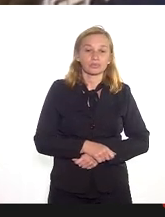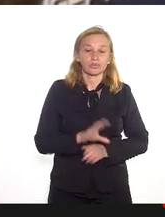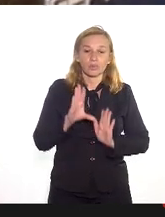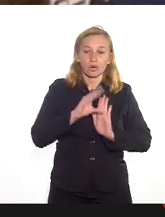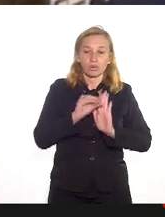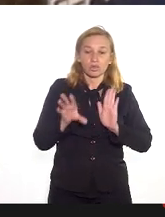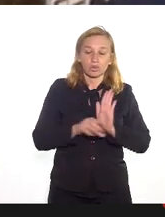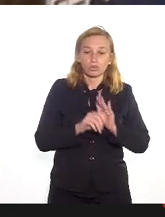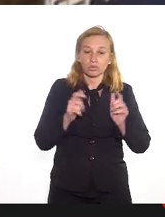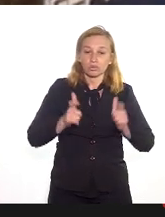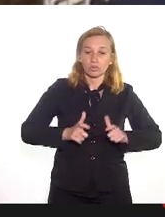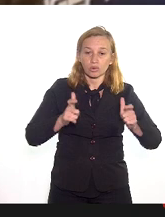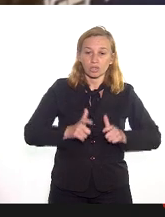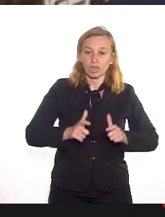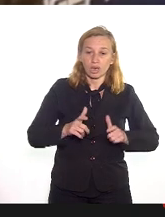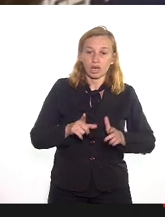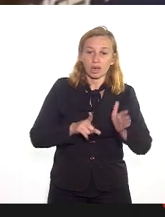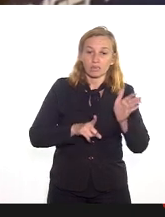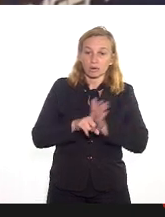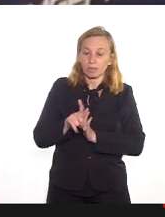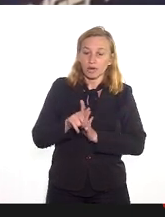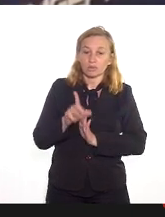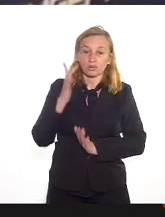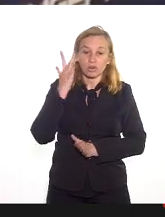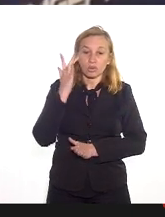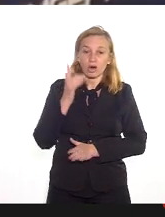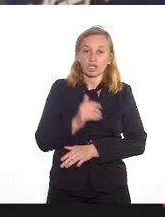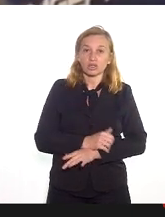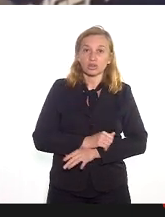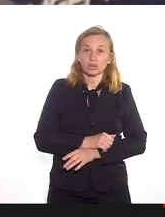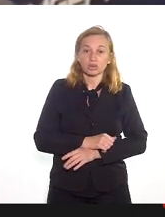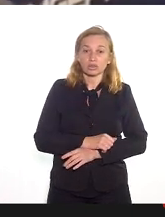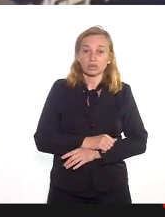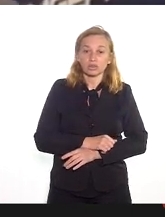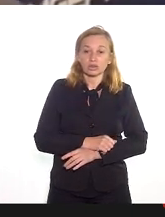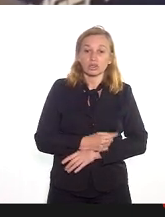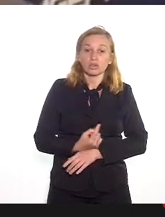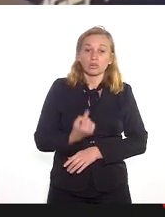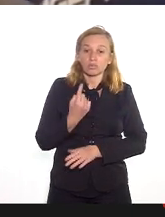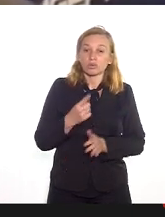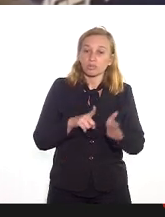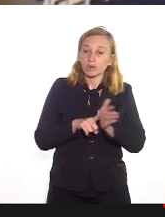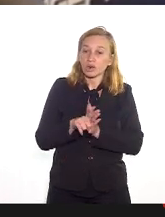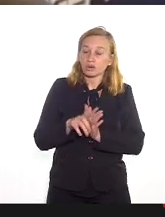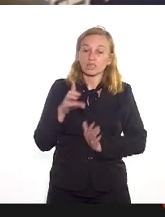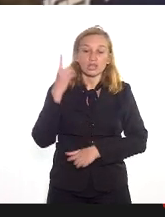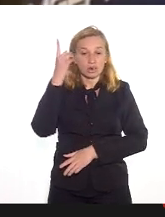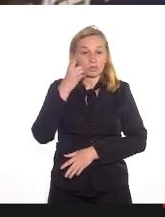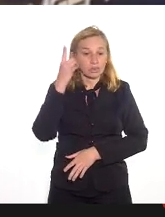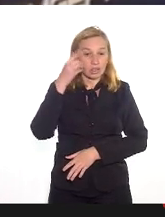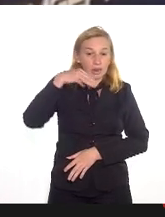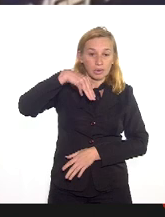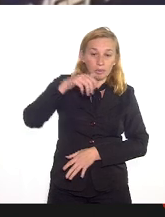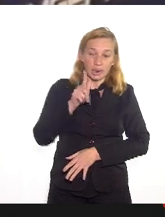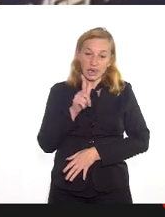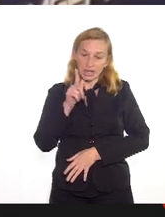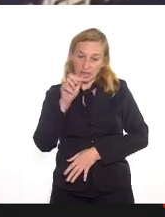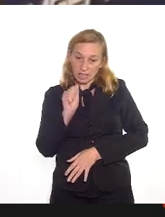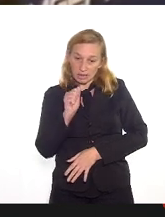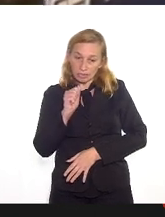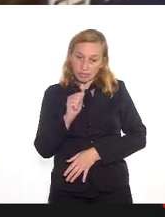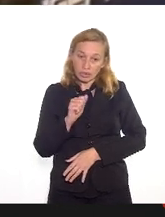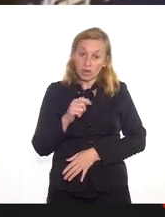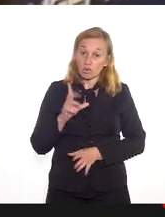local. Eu acho que essa minha pergunta também atende uma das perguntas da deputada Magda. Eu